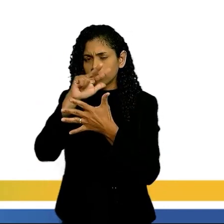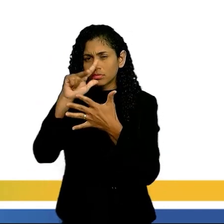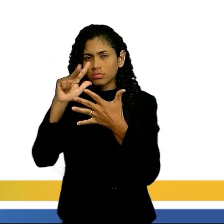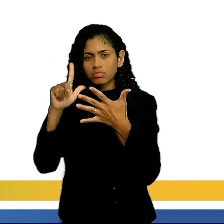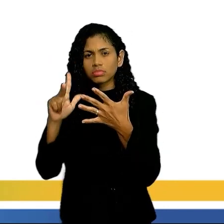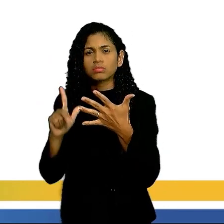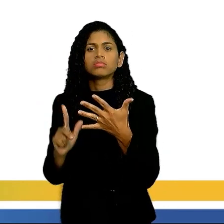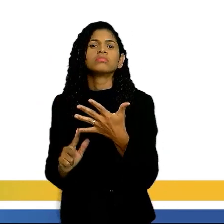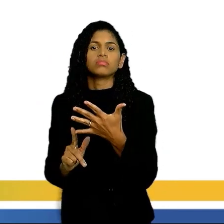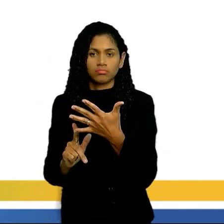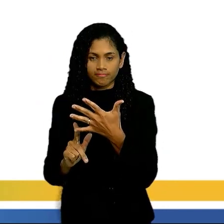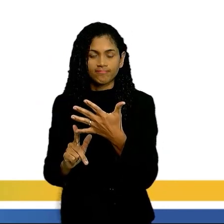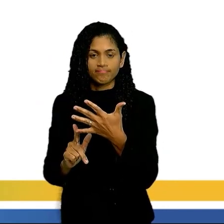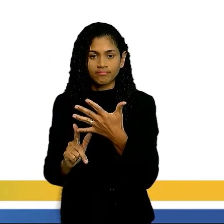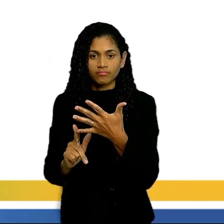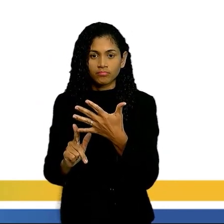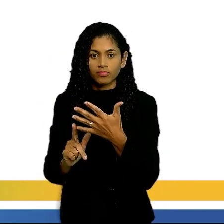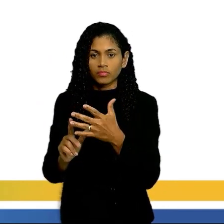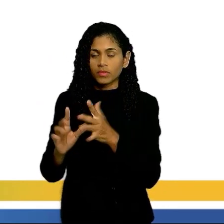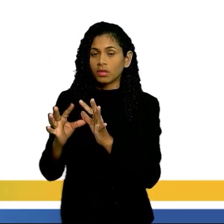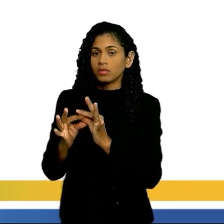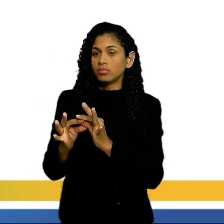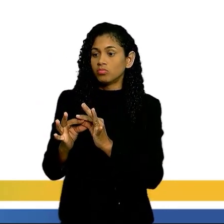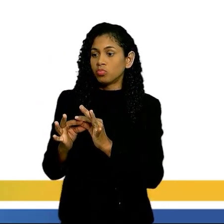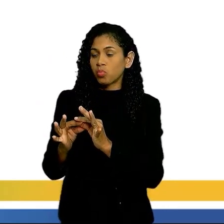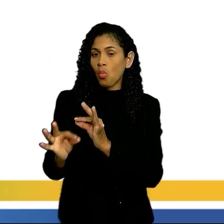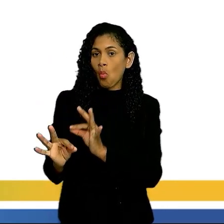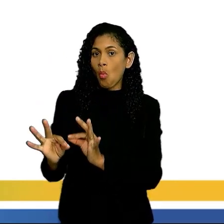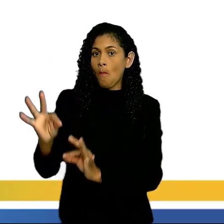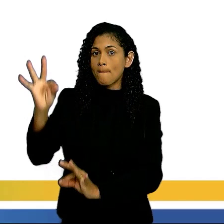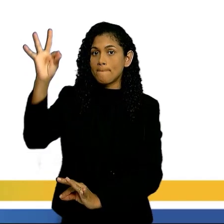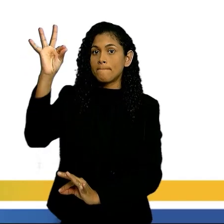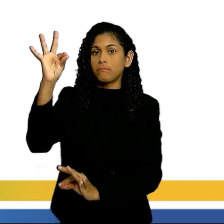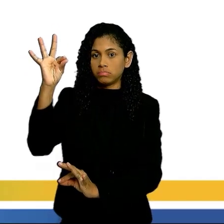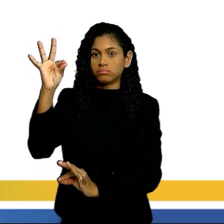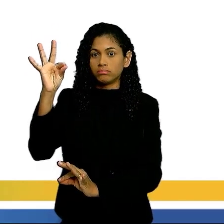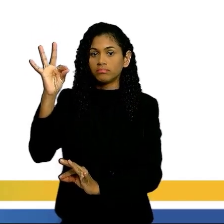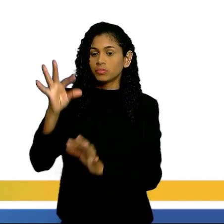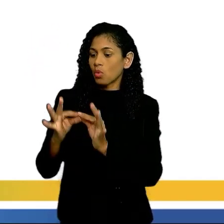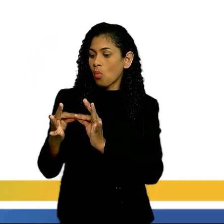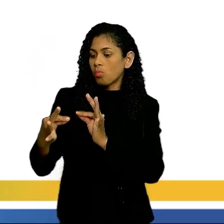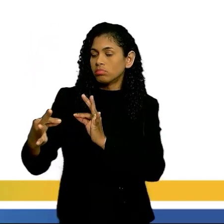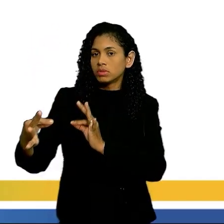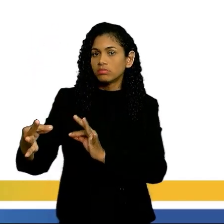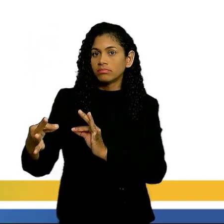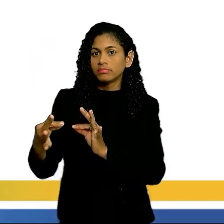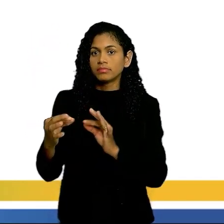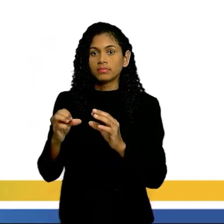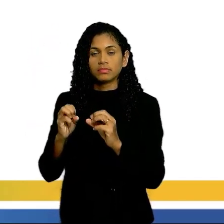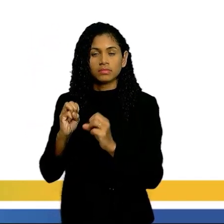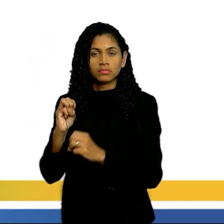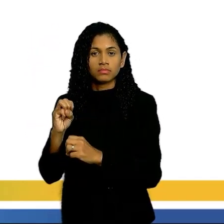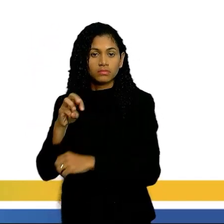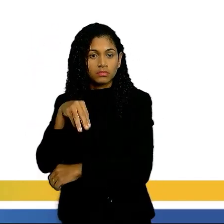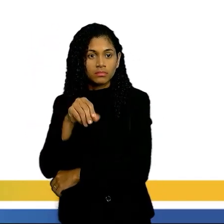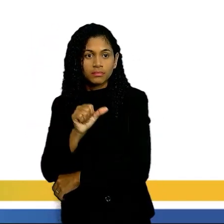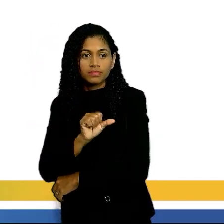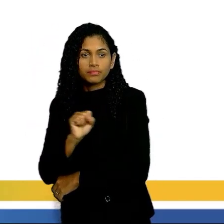grandezas, como comprimento, massa, capacidade, temperatura, tempo, entre